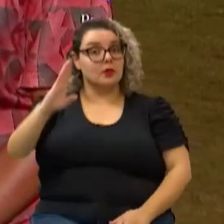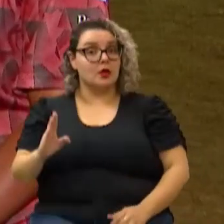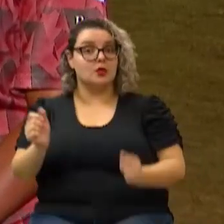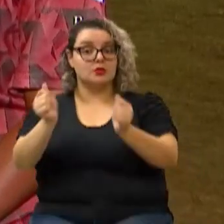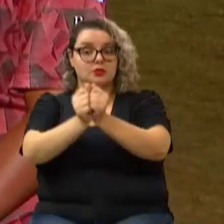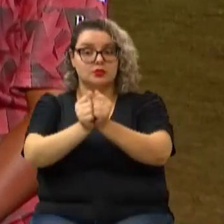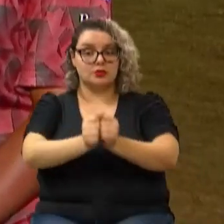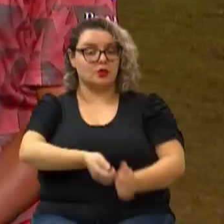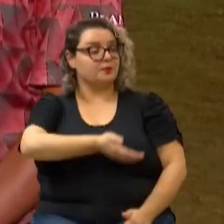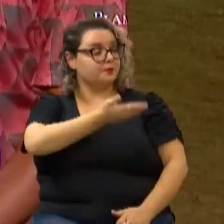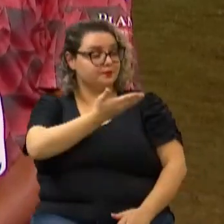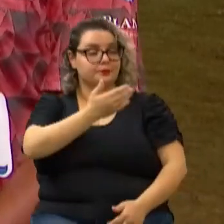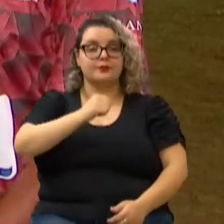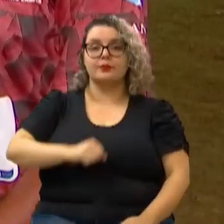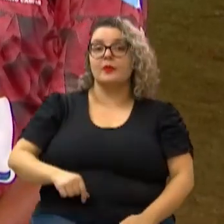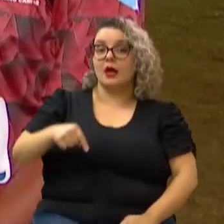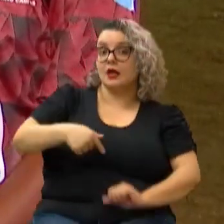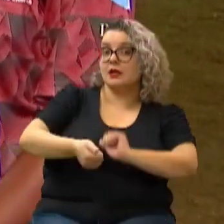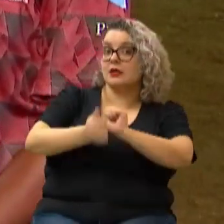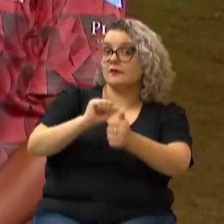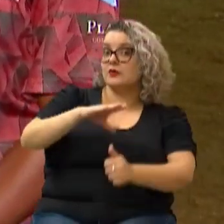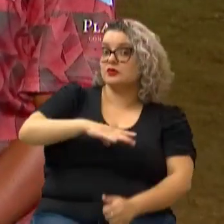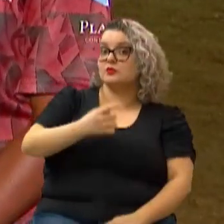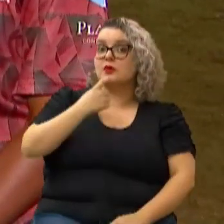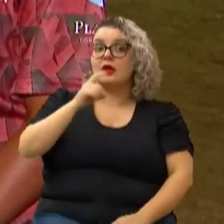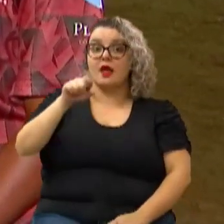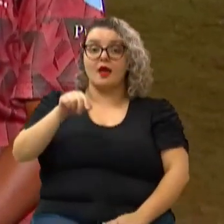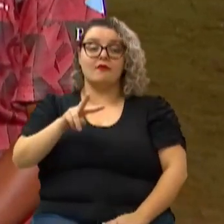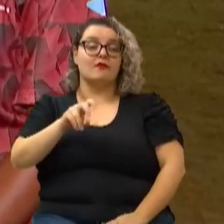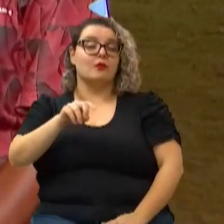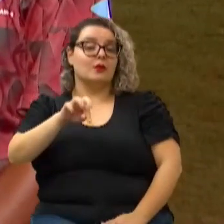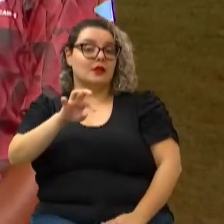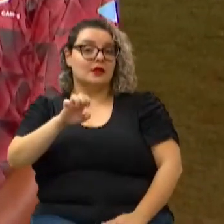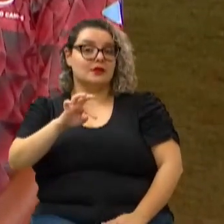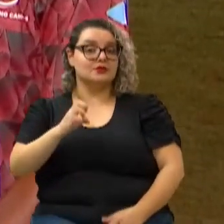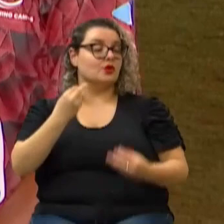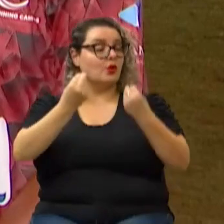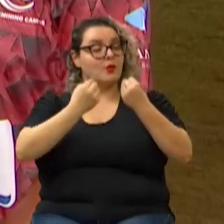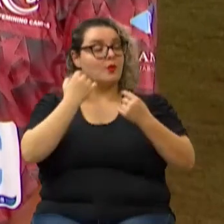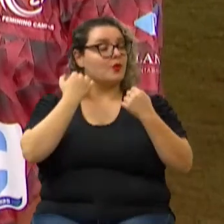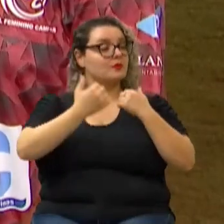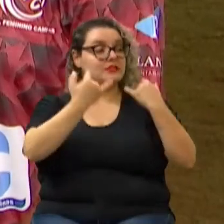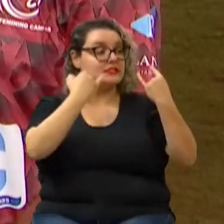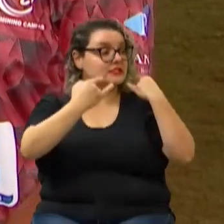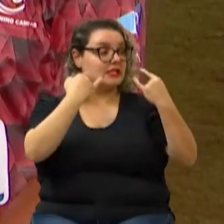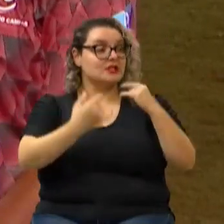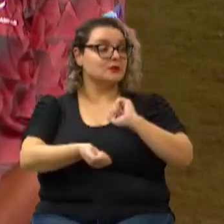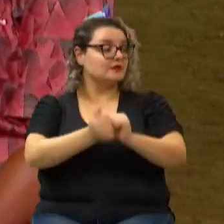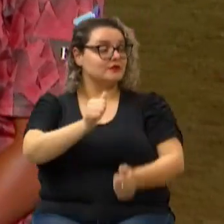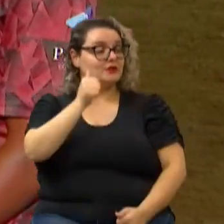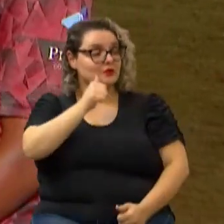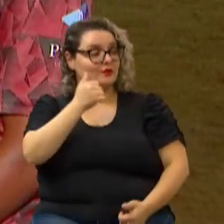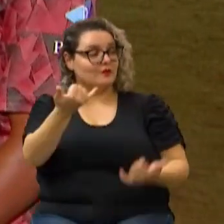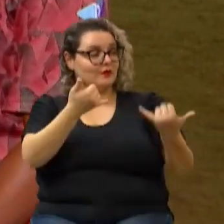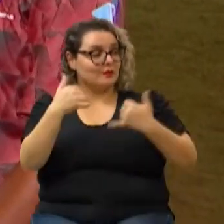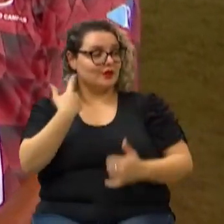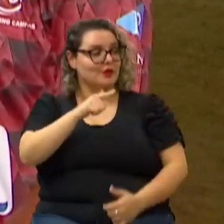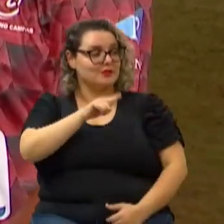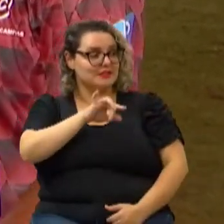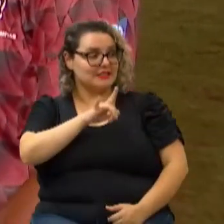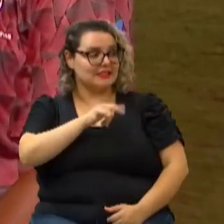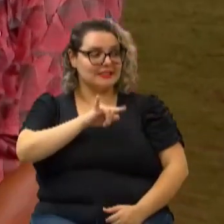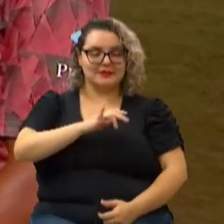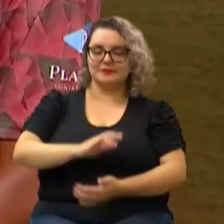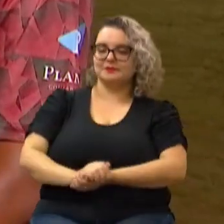Brasil. Estou aqui com a Lili, joga aqui em Campinas, é volante. Como se interessou por futebol feminino? Conta pra gente,